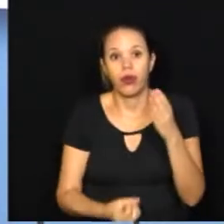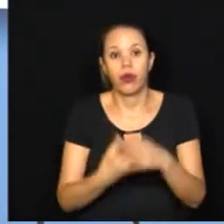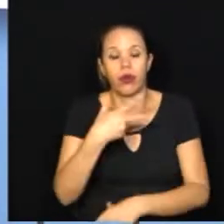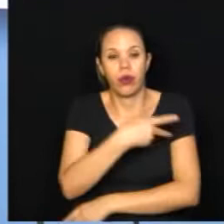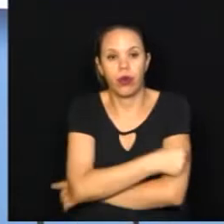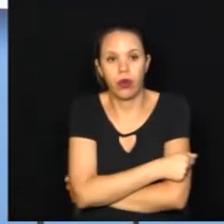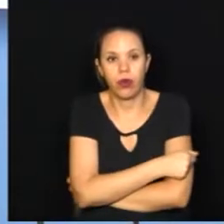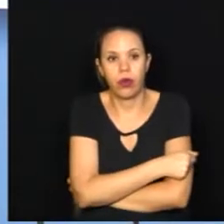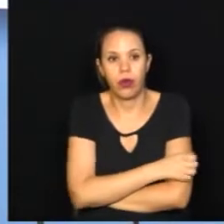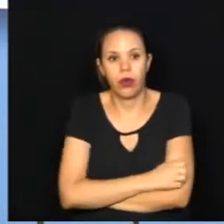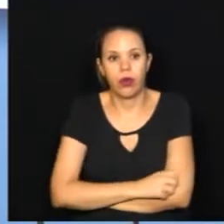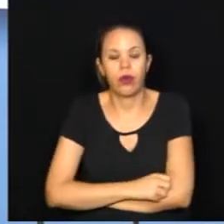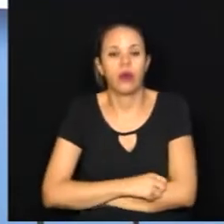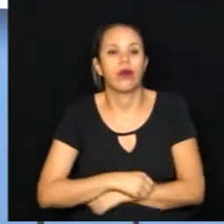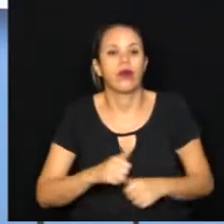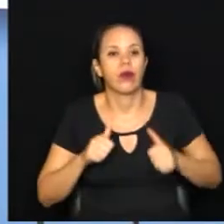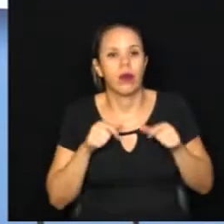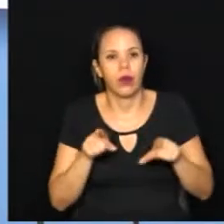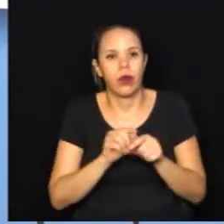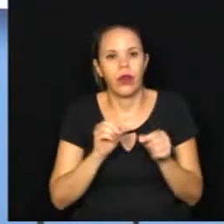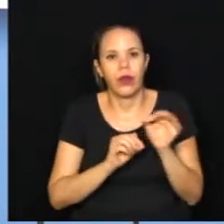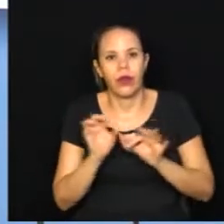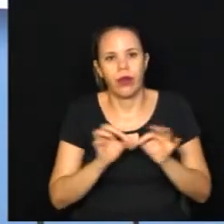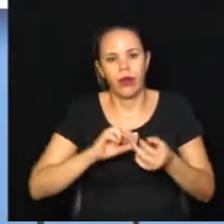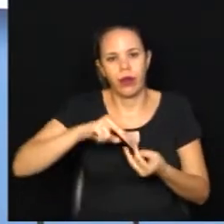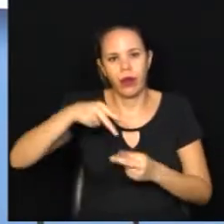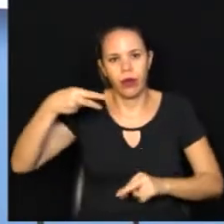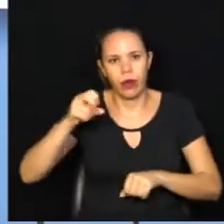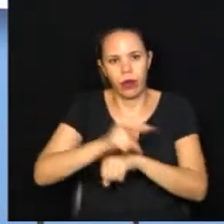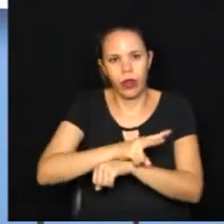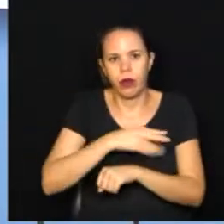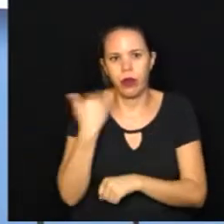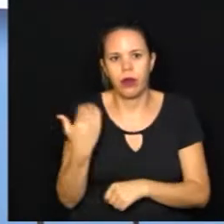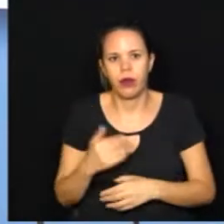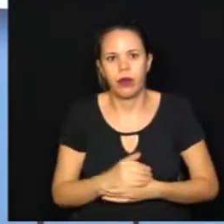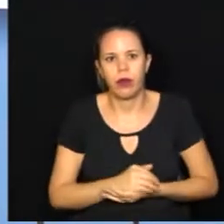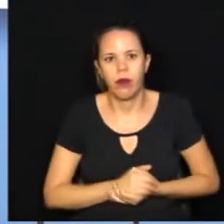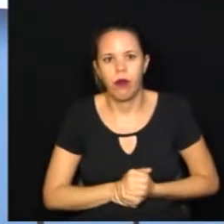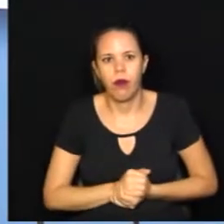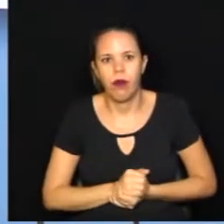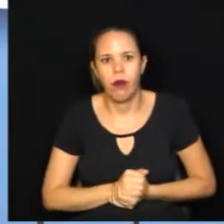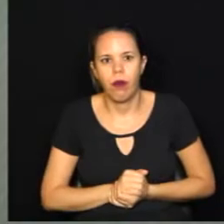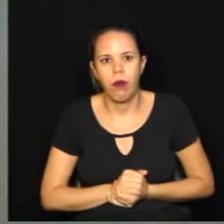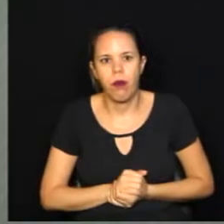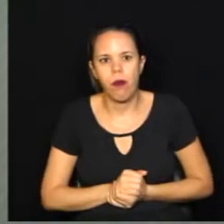vacinas inativas feitas com fragmentos de vírus mortos.